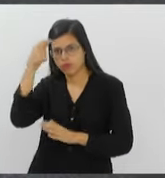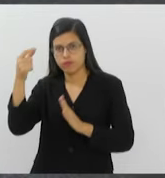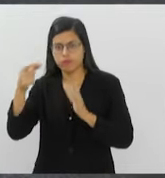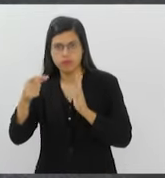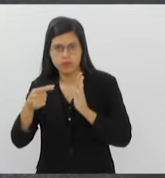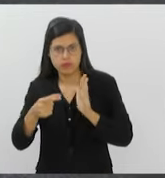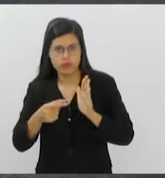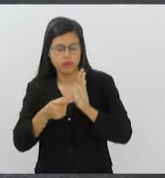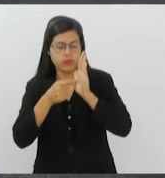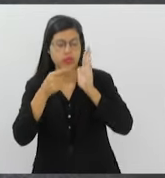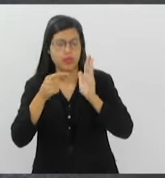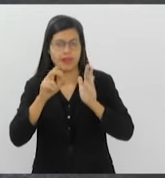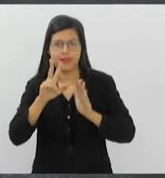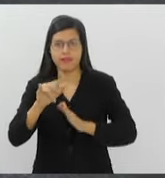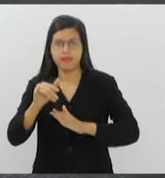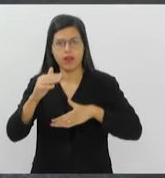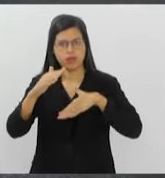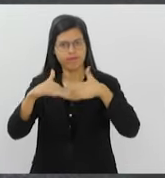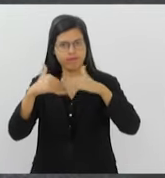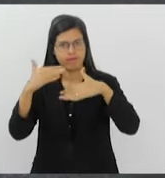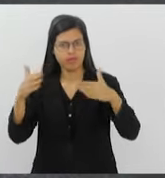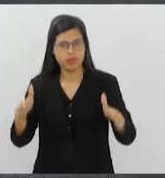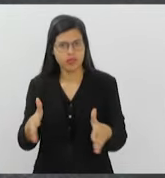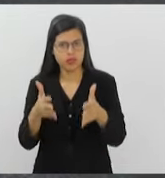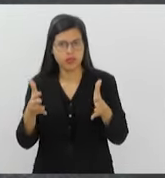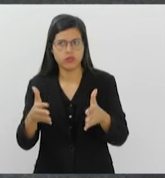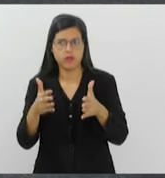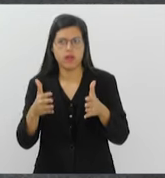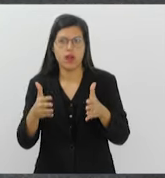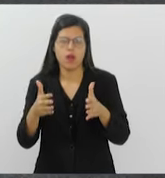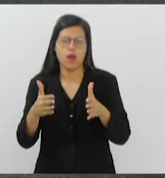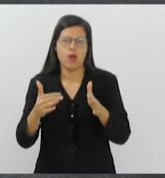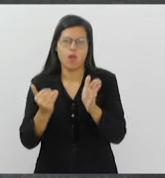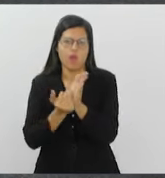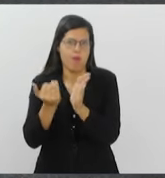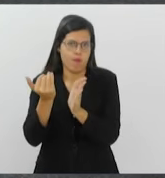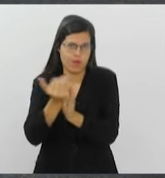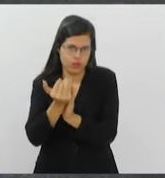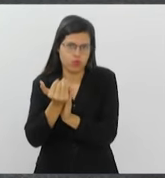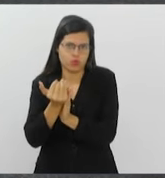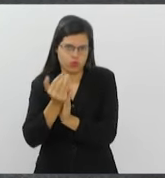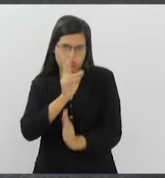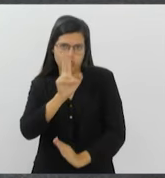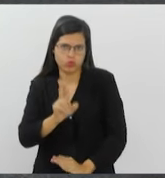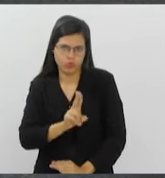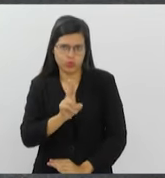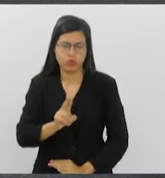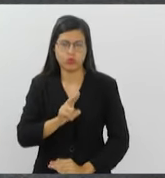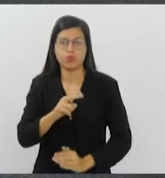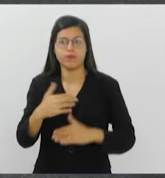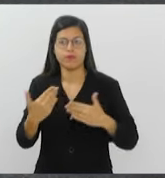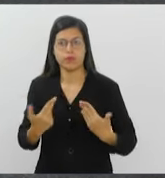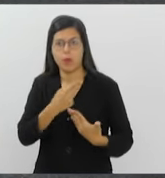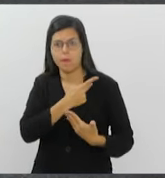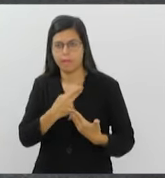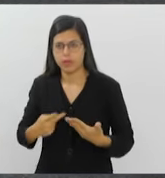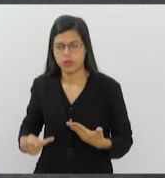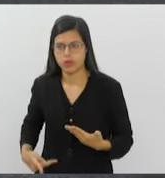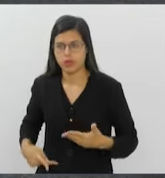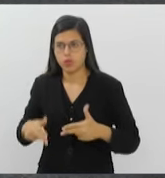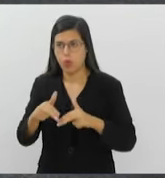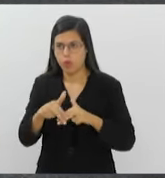promover cada vez mais o aumento de consumo. Então, senhor presidente, por isso tudo,